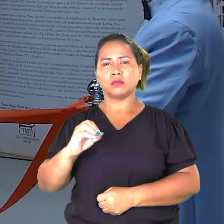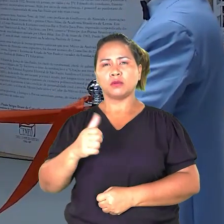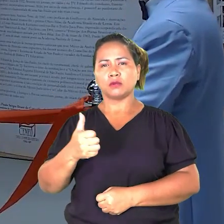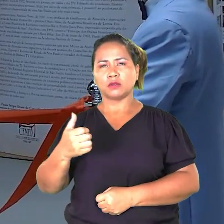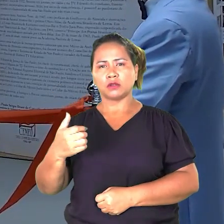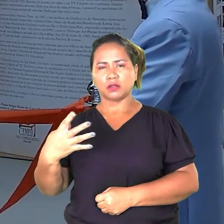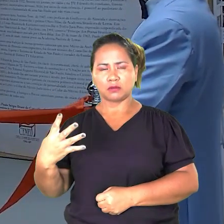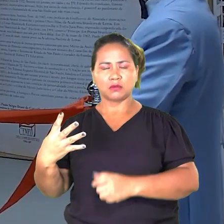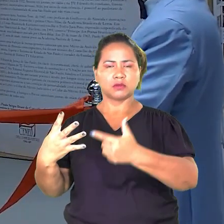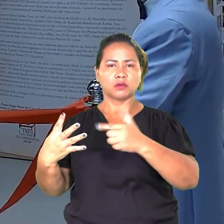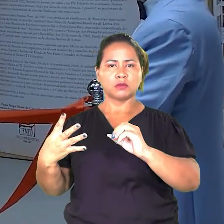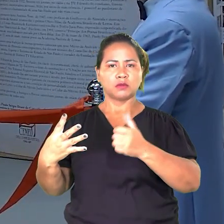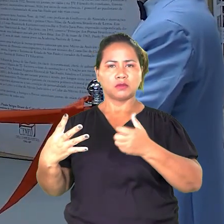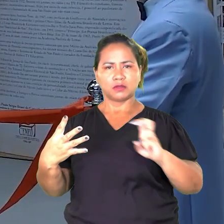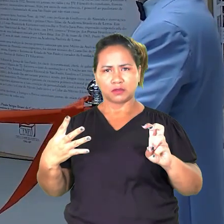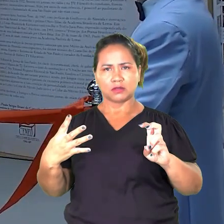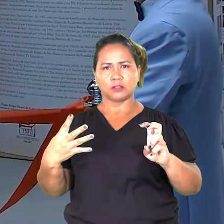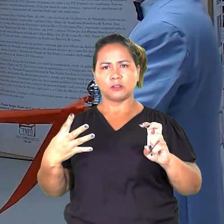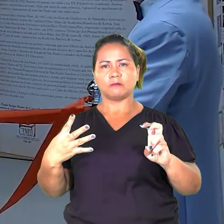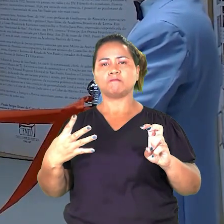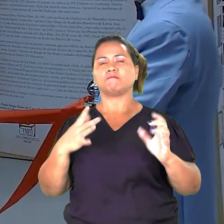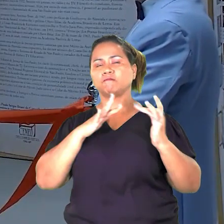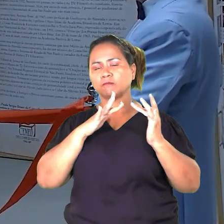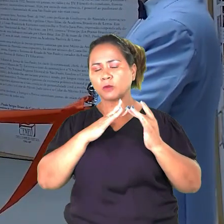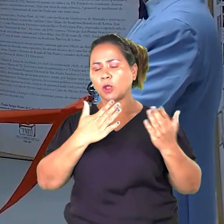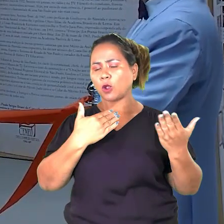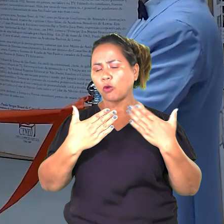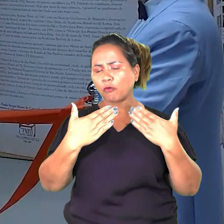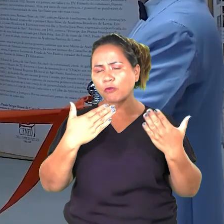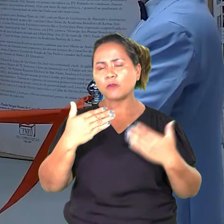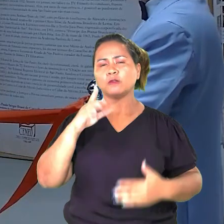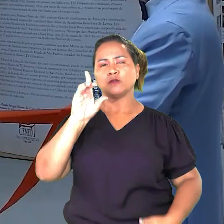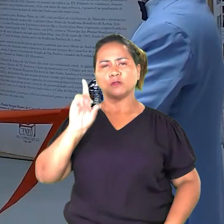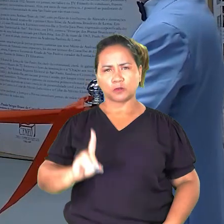nos idos de 14 e 15, quando eu era presidente de seção de Direito Público.